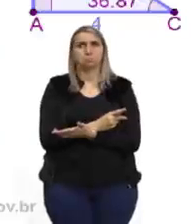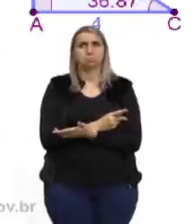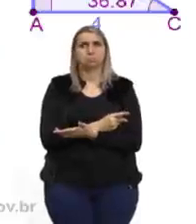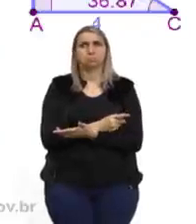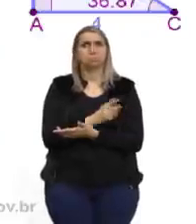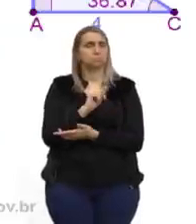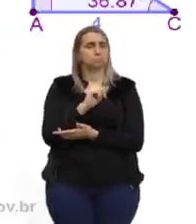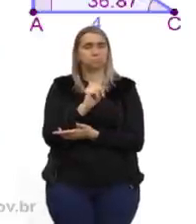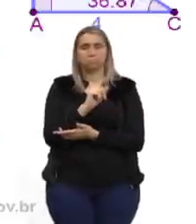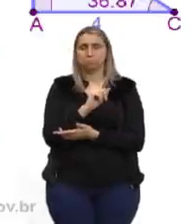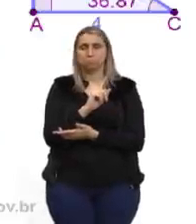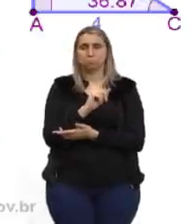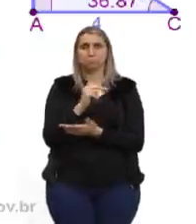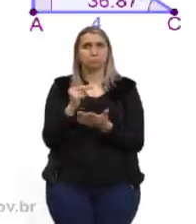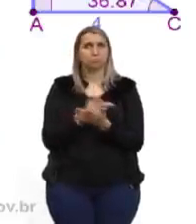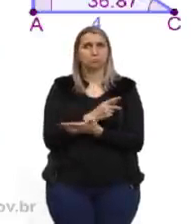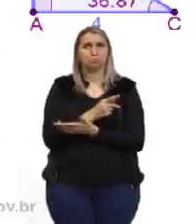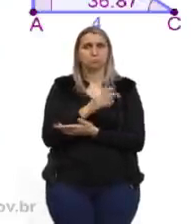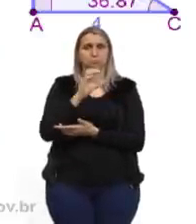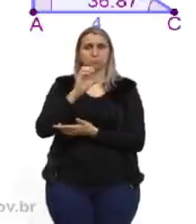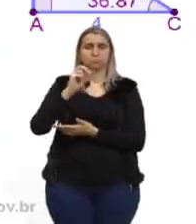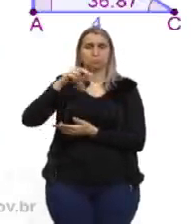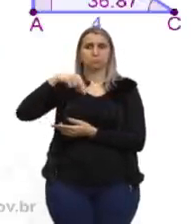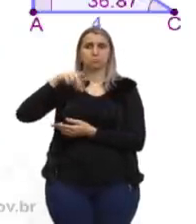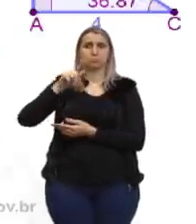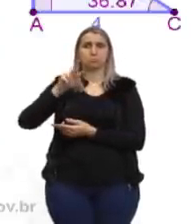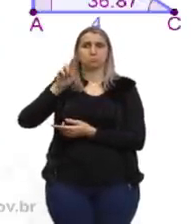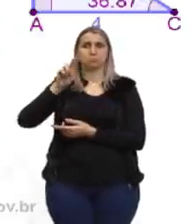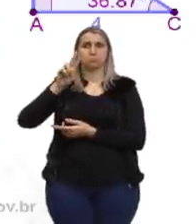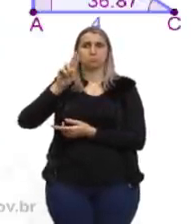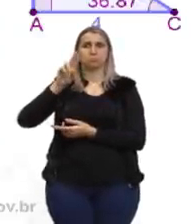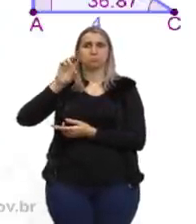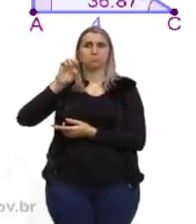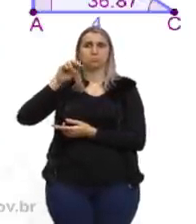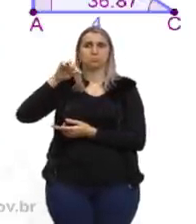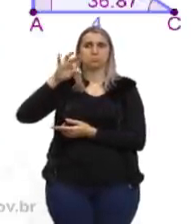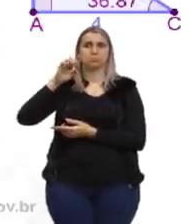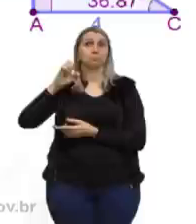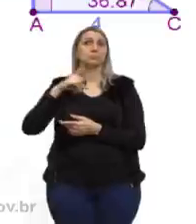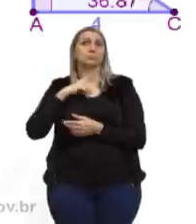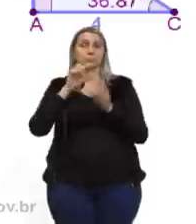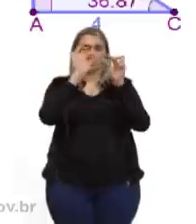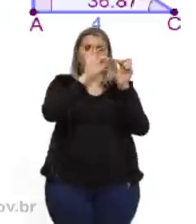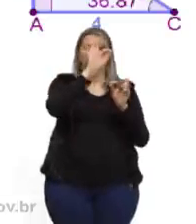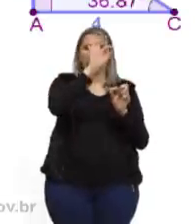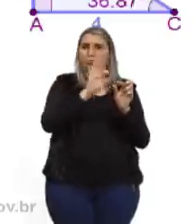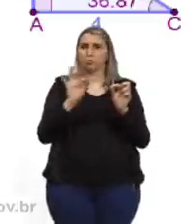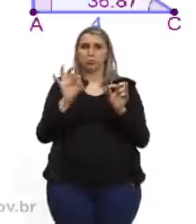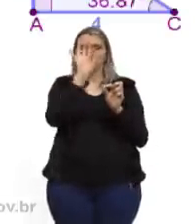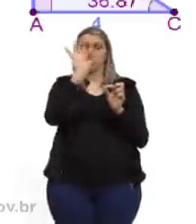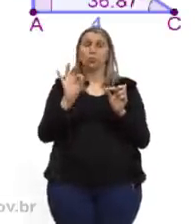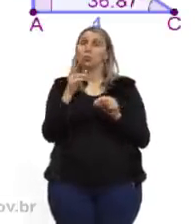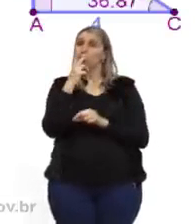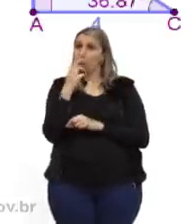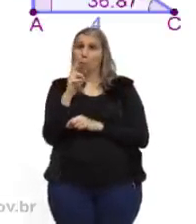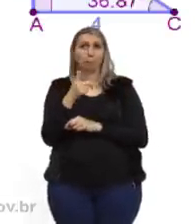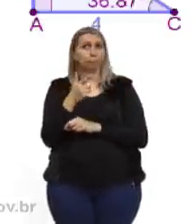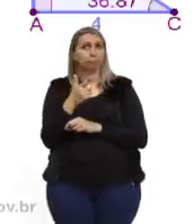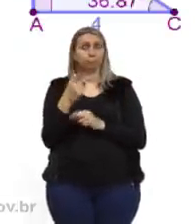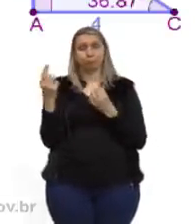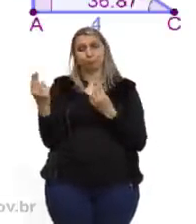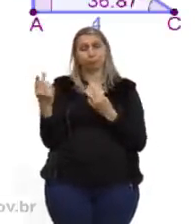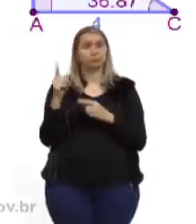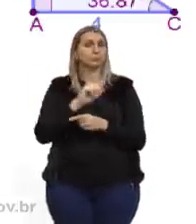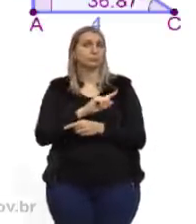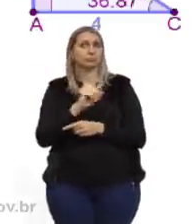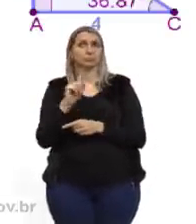são congruentes, porque para serem congruentes, eles têm que ter a mesma medida. E eles não têm, certo? Eles são semelhantes,